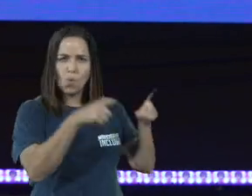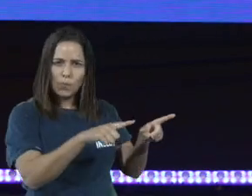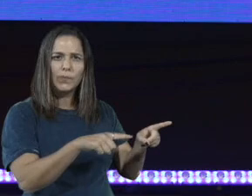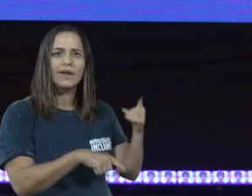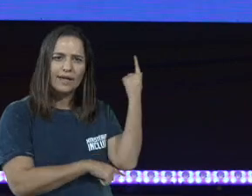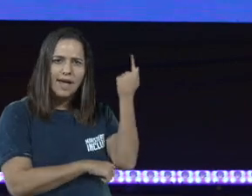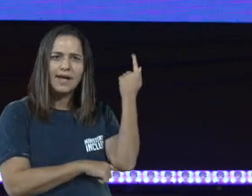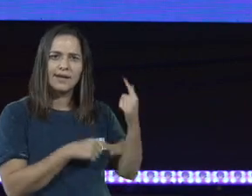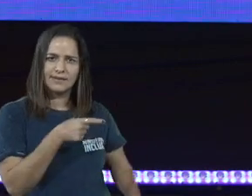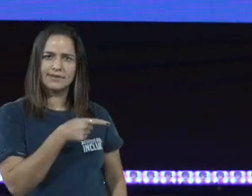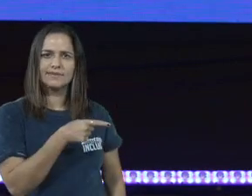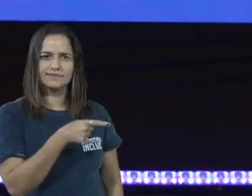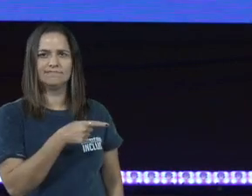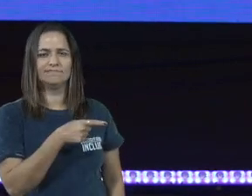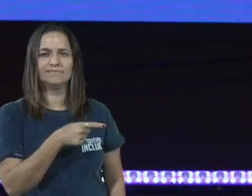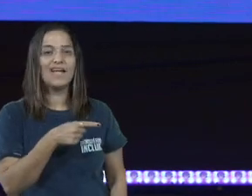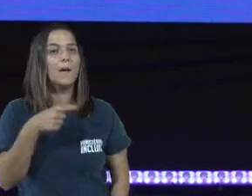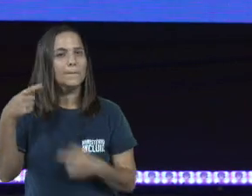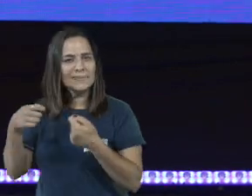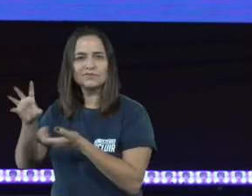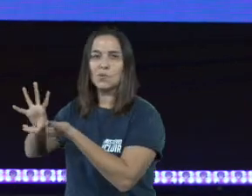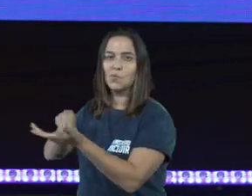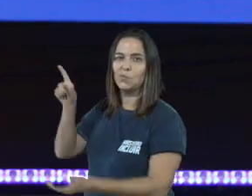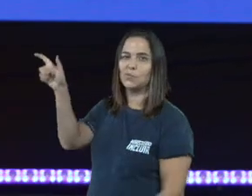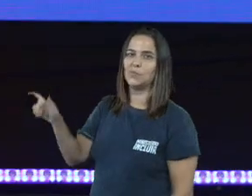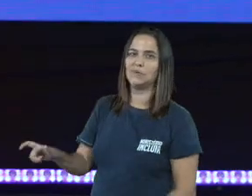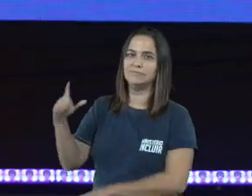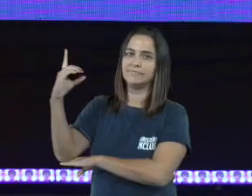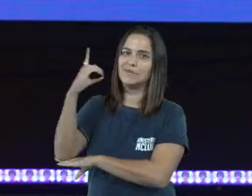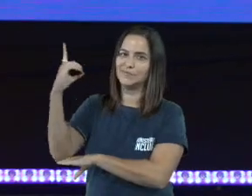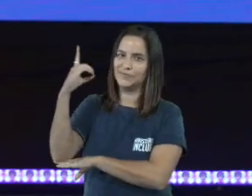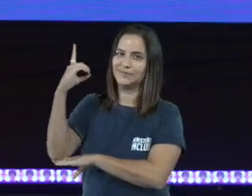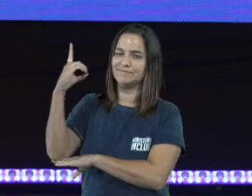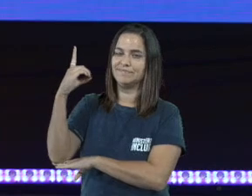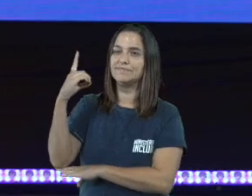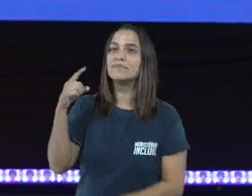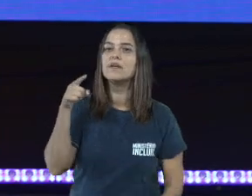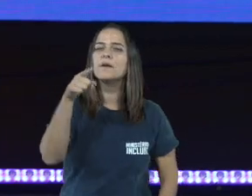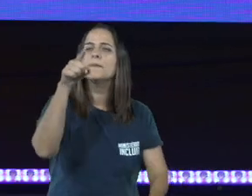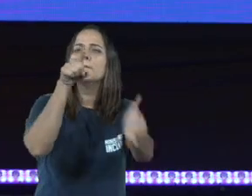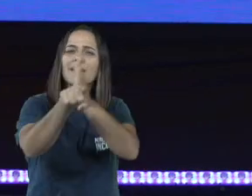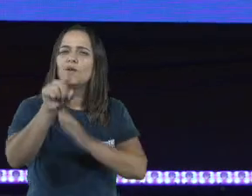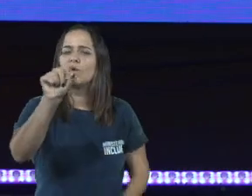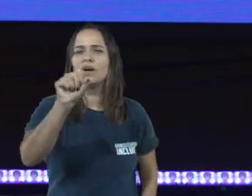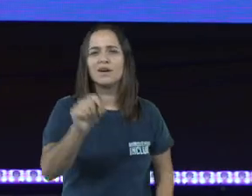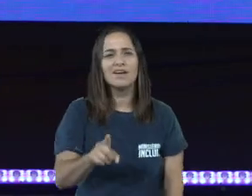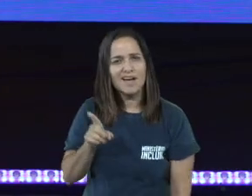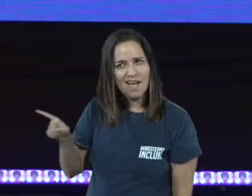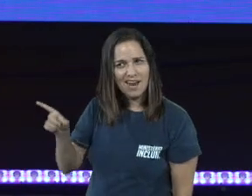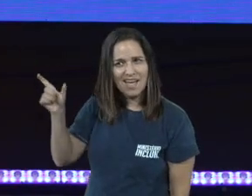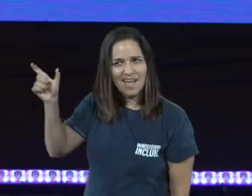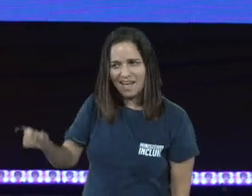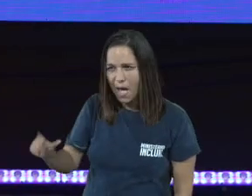hoje e como é que ele vem no gigantão daquele Gladiador